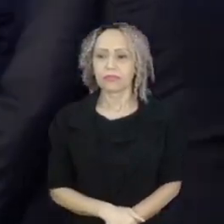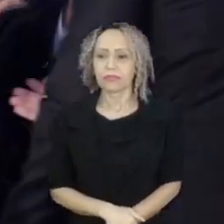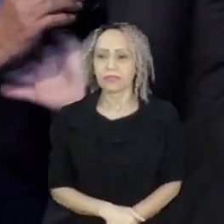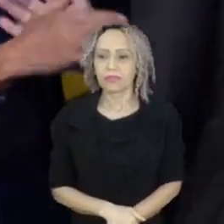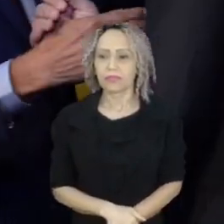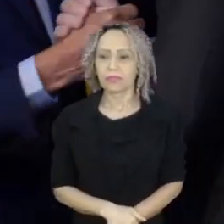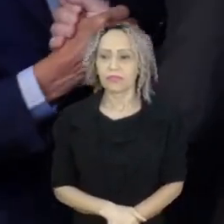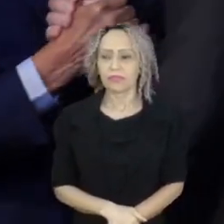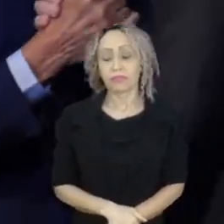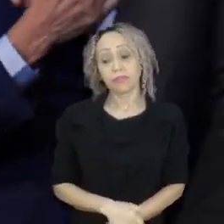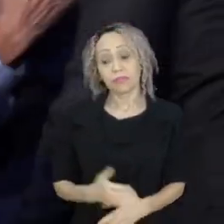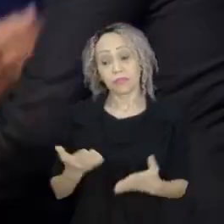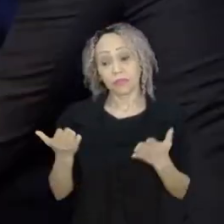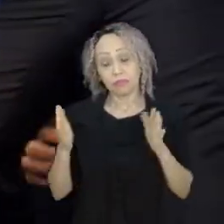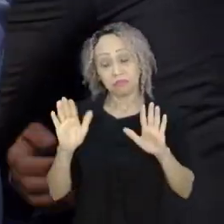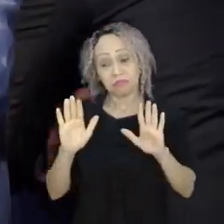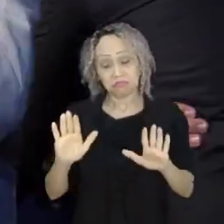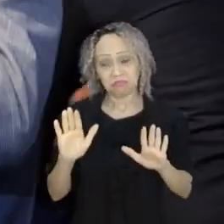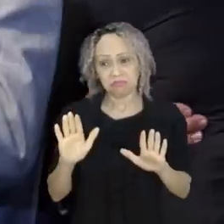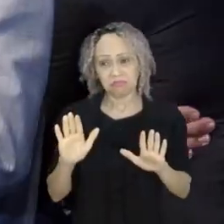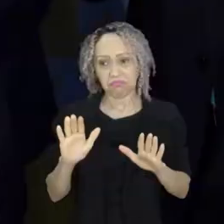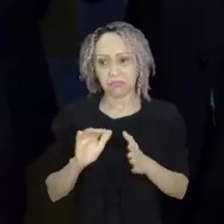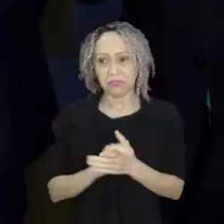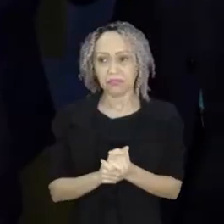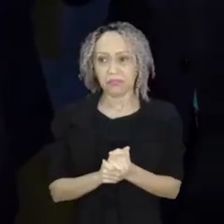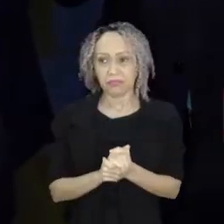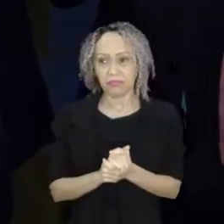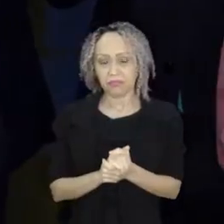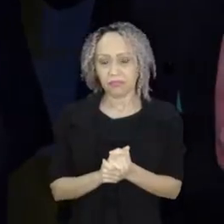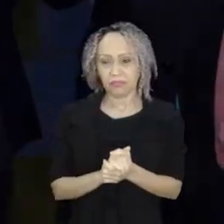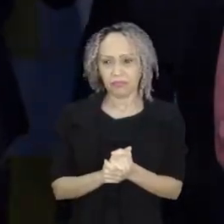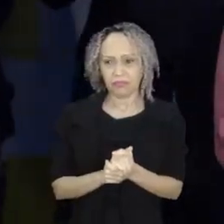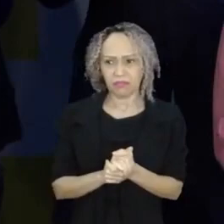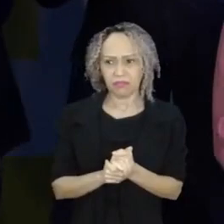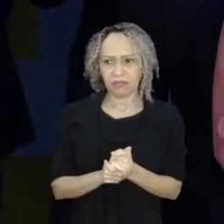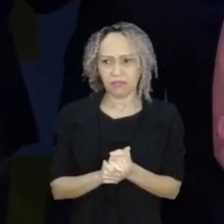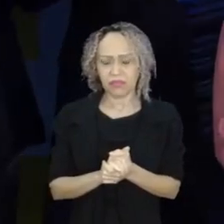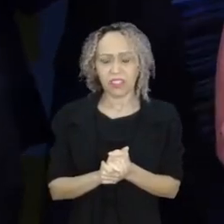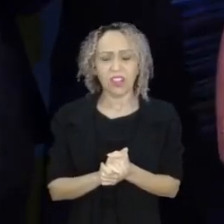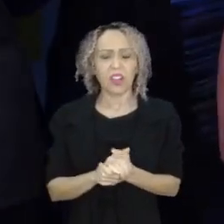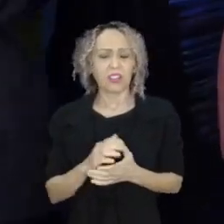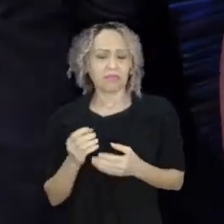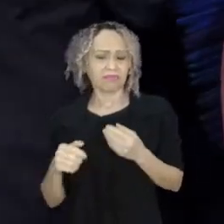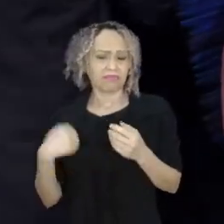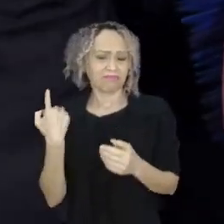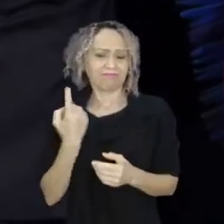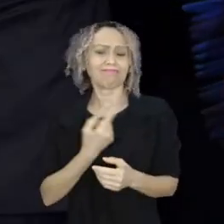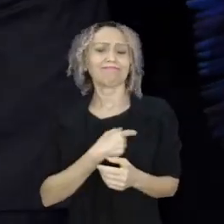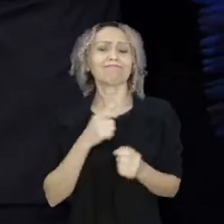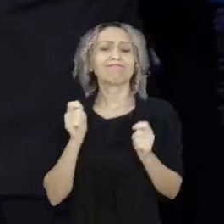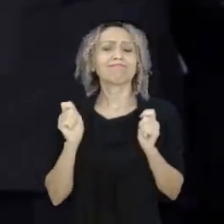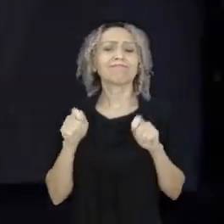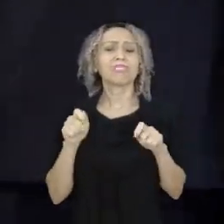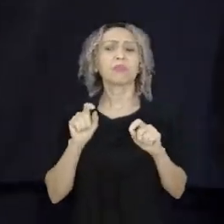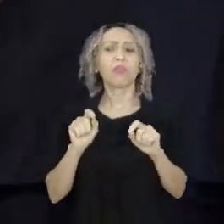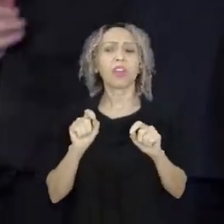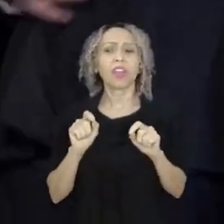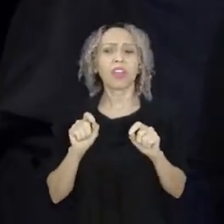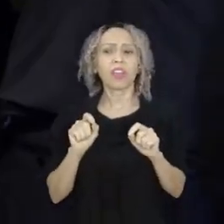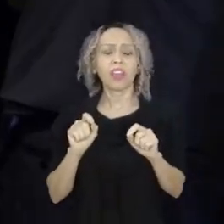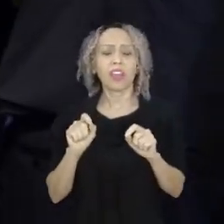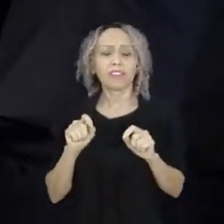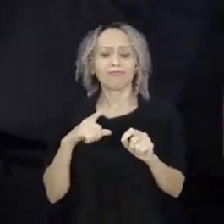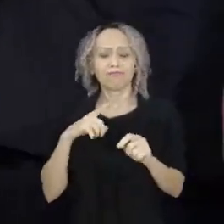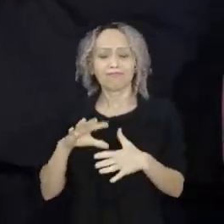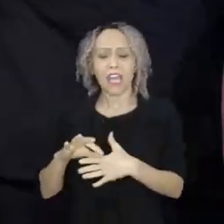Olha, nada disso dará certo se a gente não tiver bons líderes na